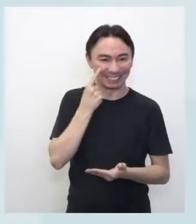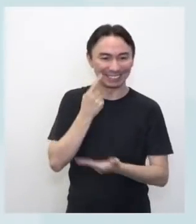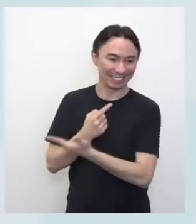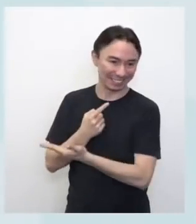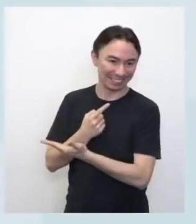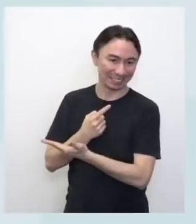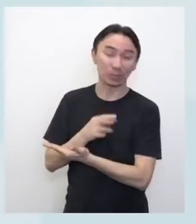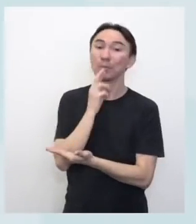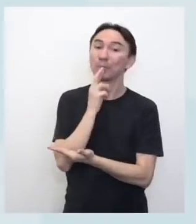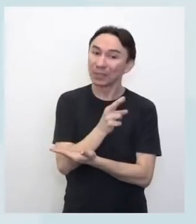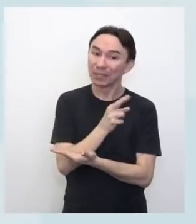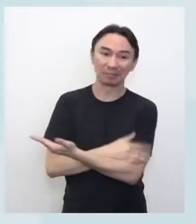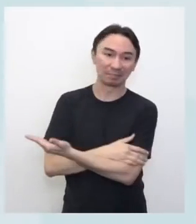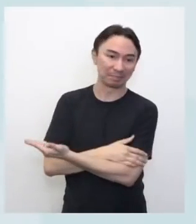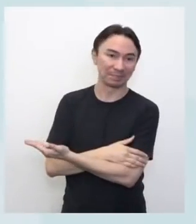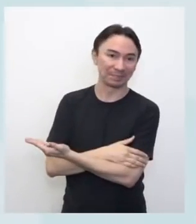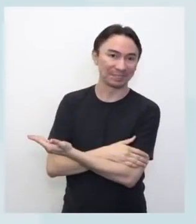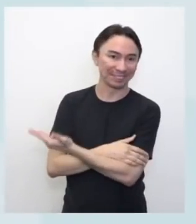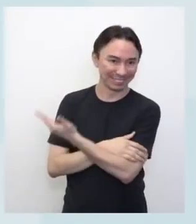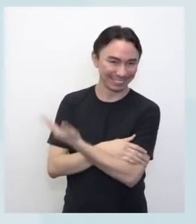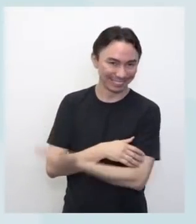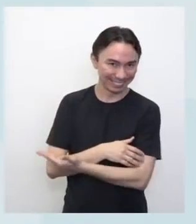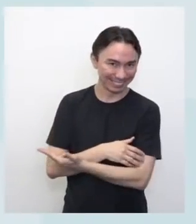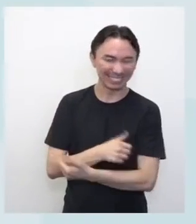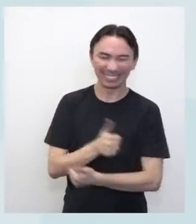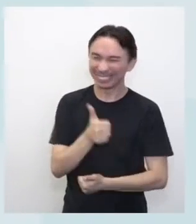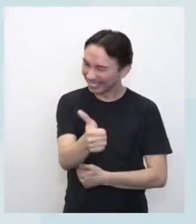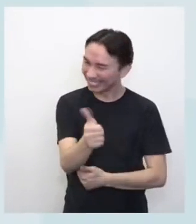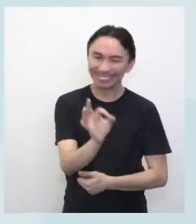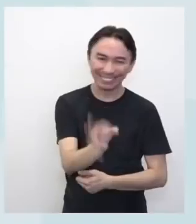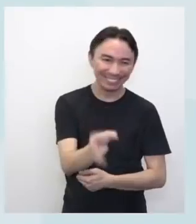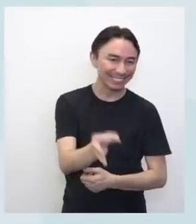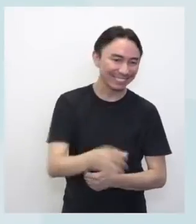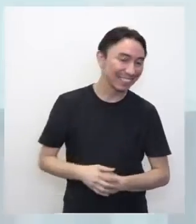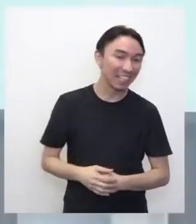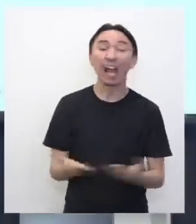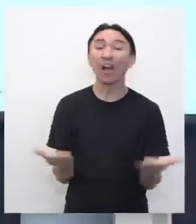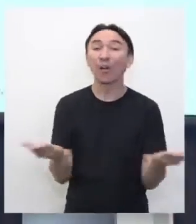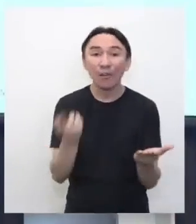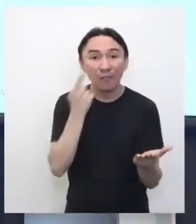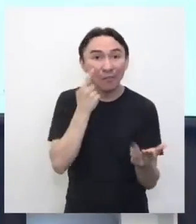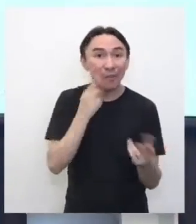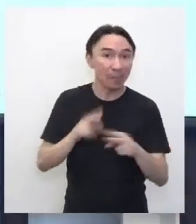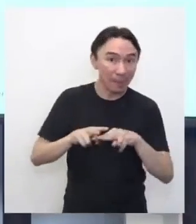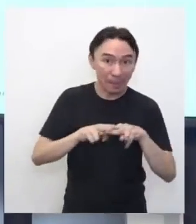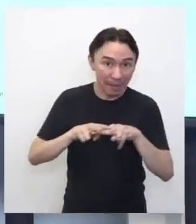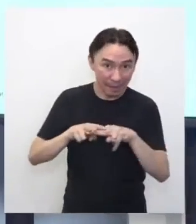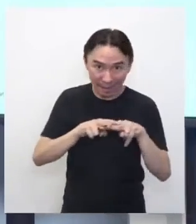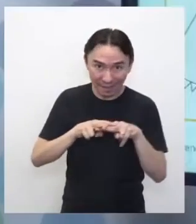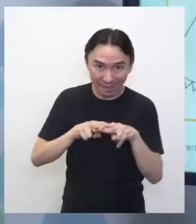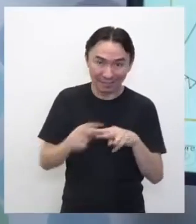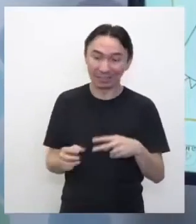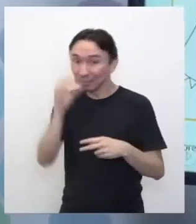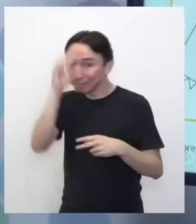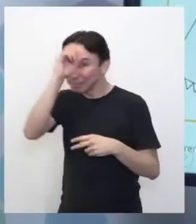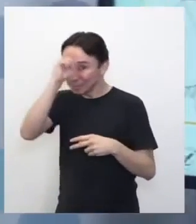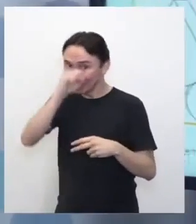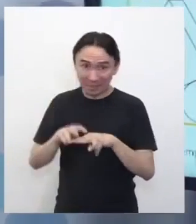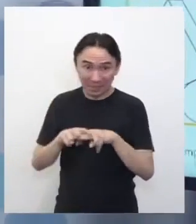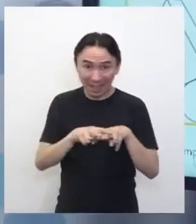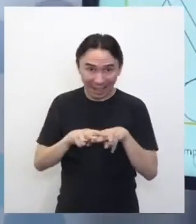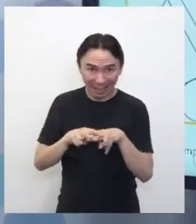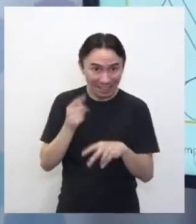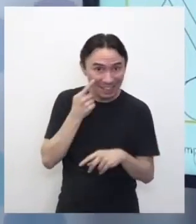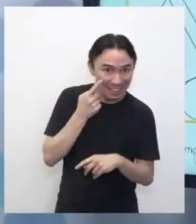Joia! Muito bem. Então, pessoal, vamos agora fazer uma recapitulação de tudo que a gente viu hoje?